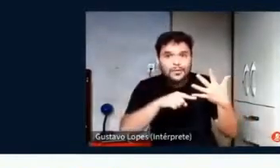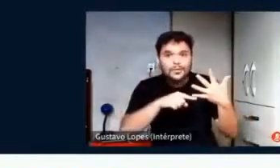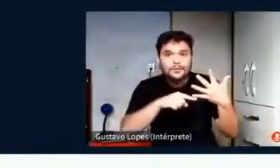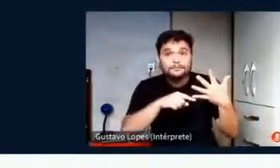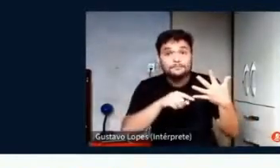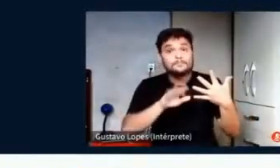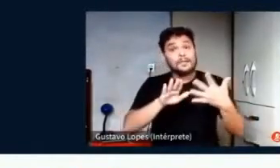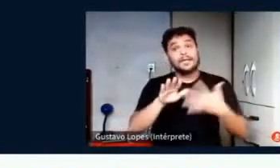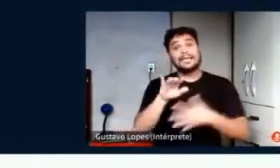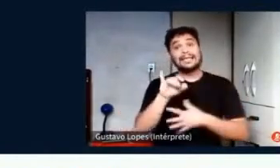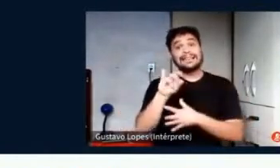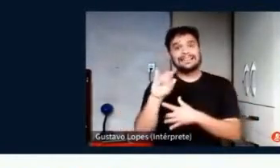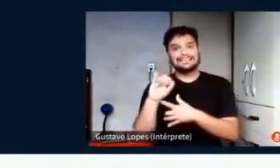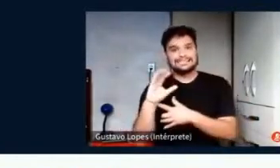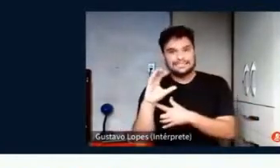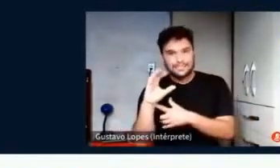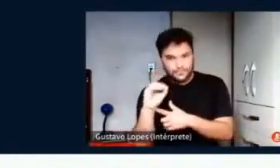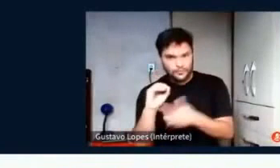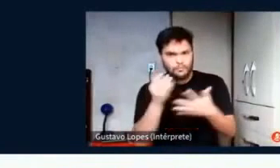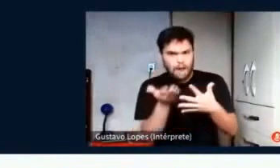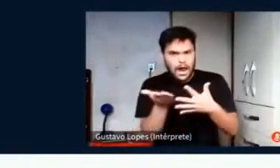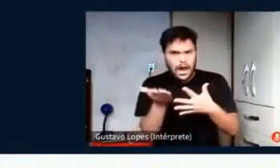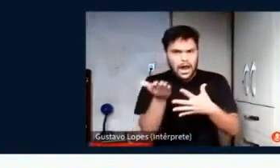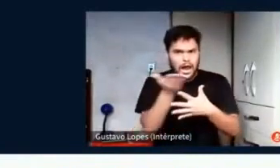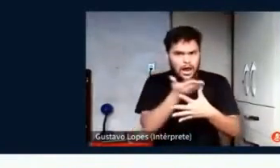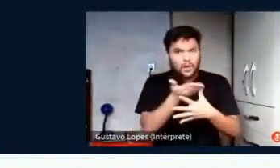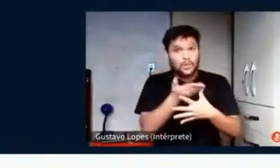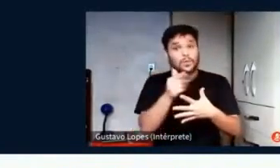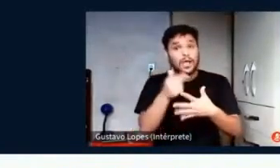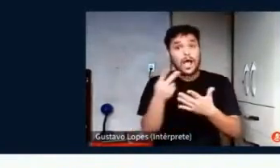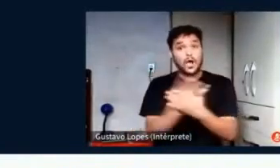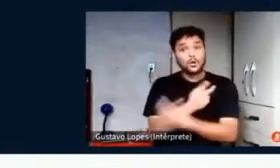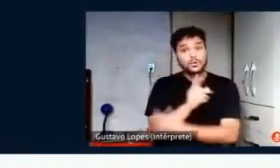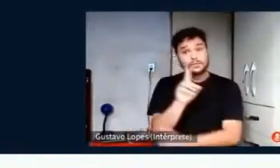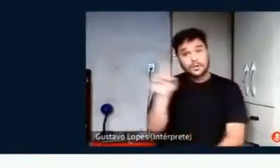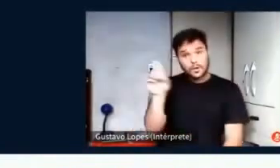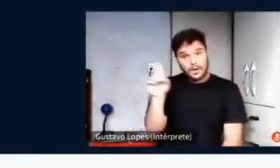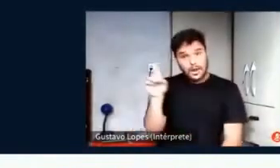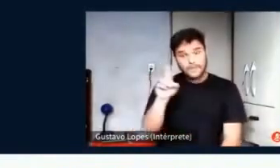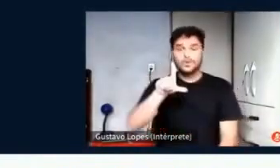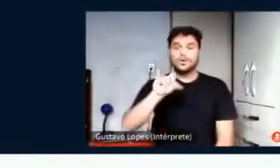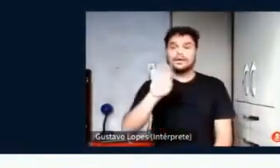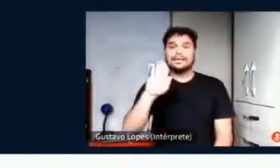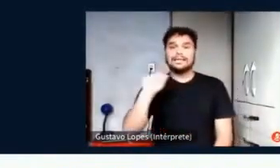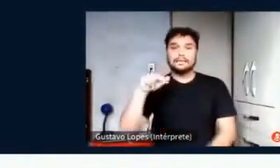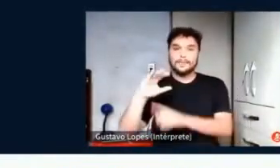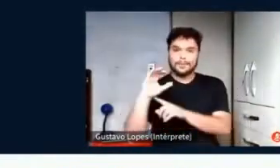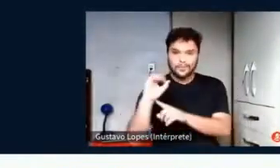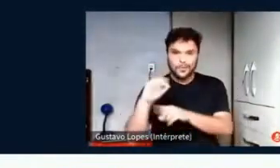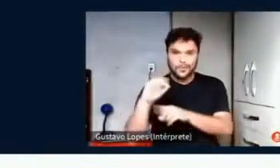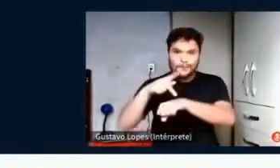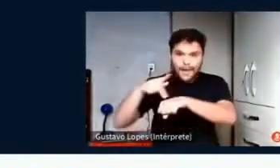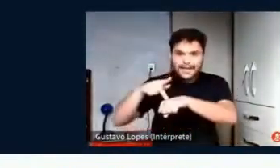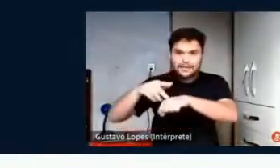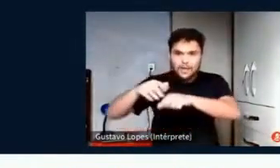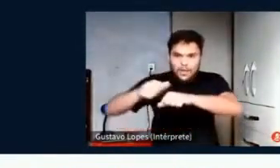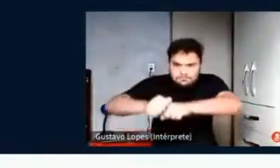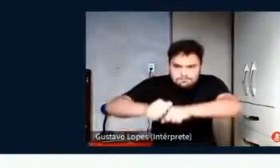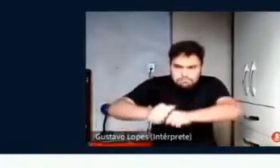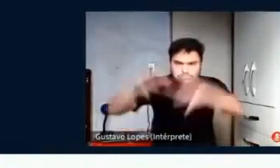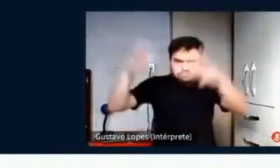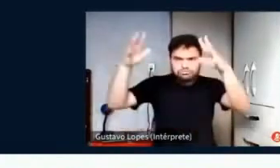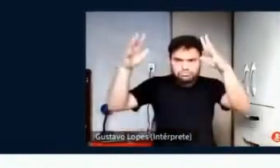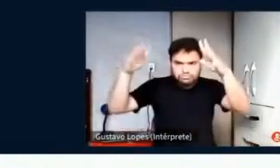risco intensivo é aquele, como aconteceu agora no Líbano, né? Uma explosão, todo mundo